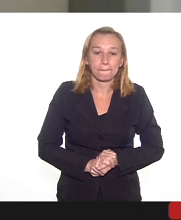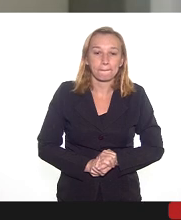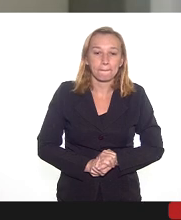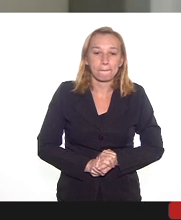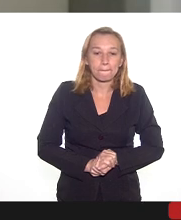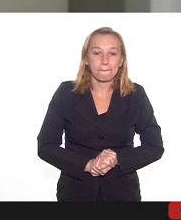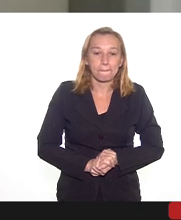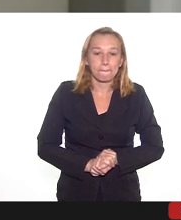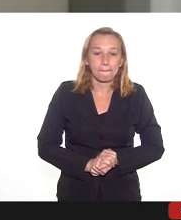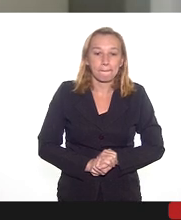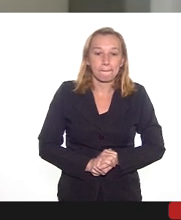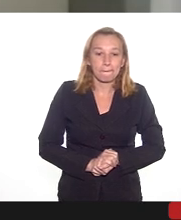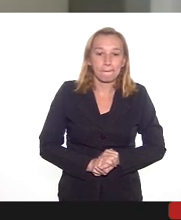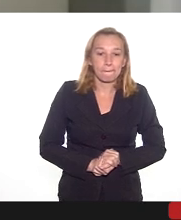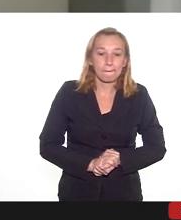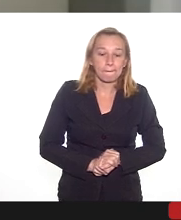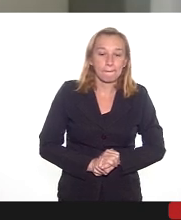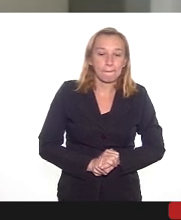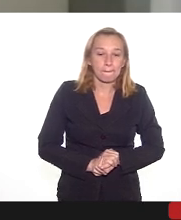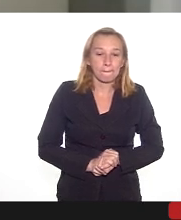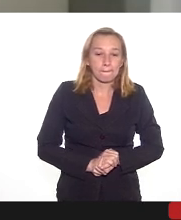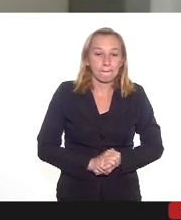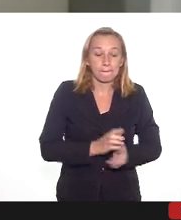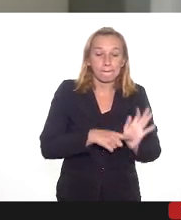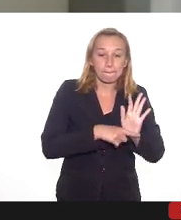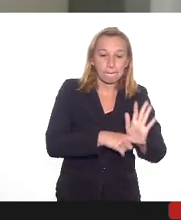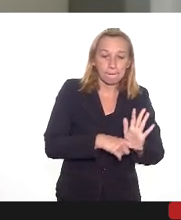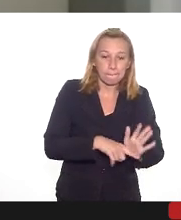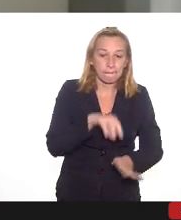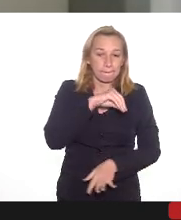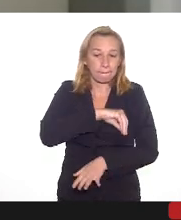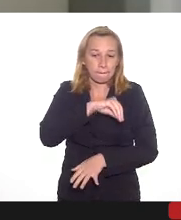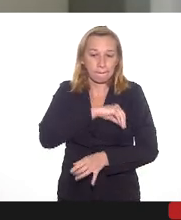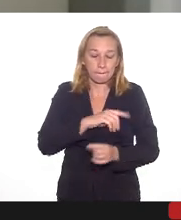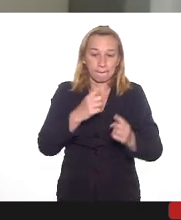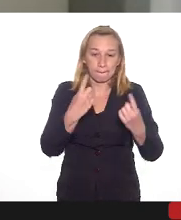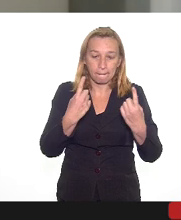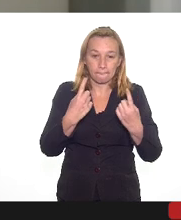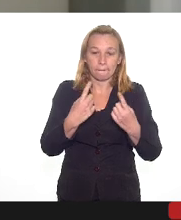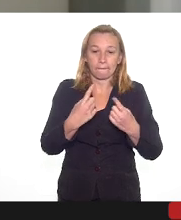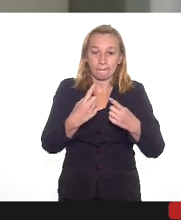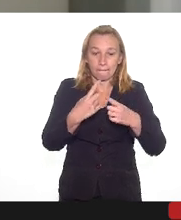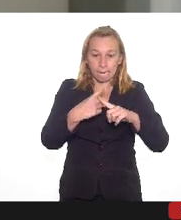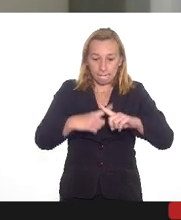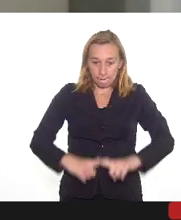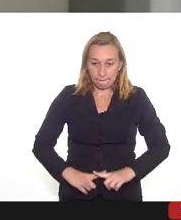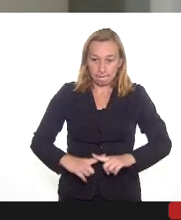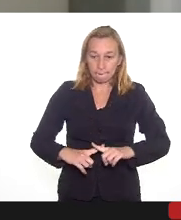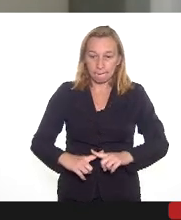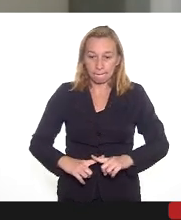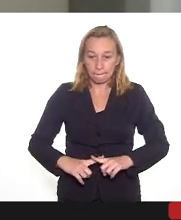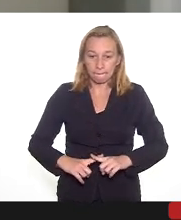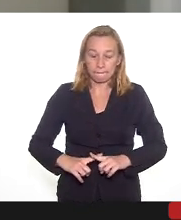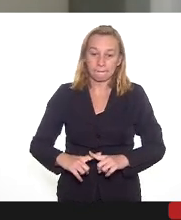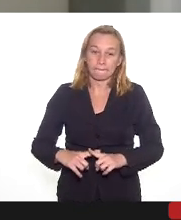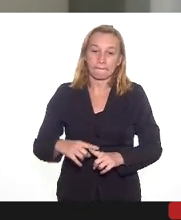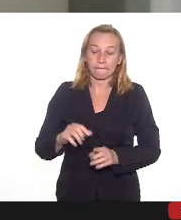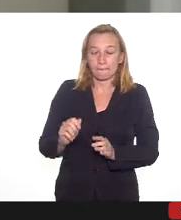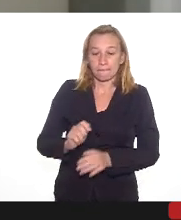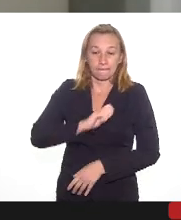quesito recuperação salarial versus regime de recuperação fiscal, foge